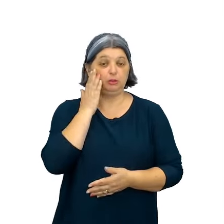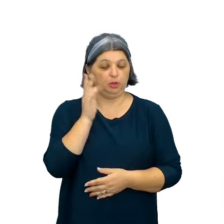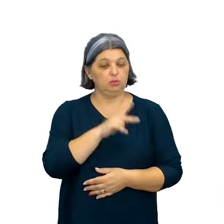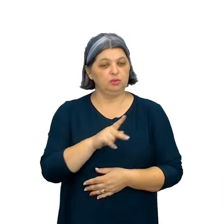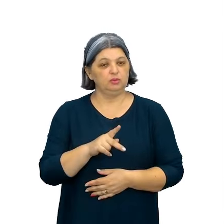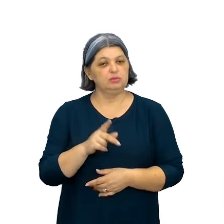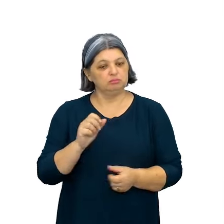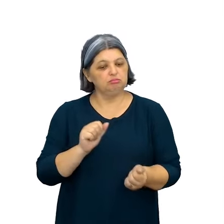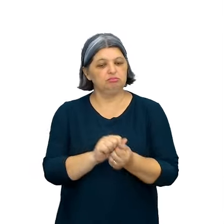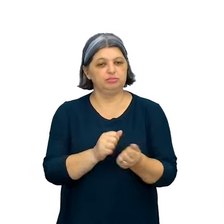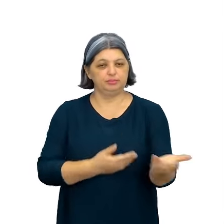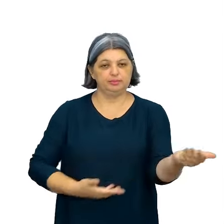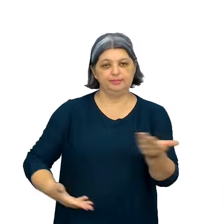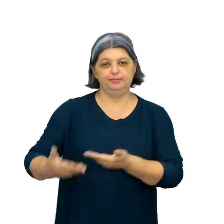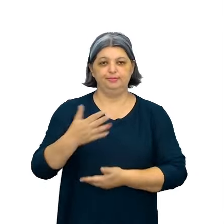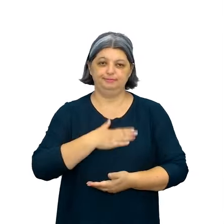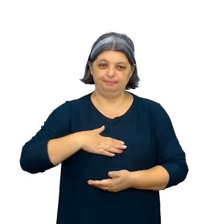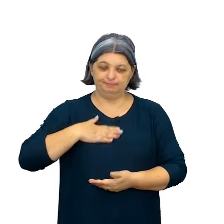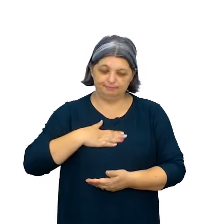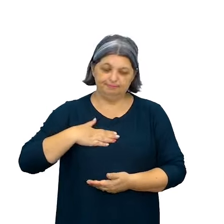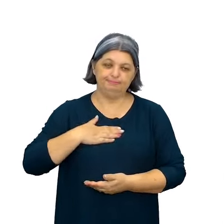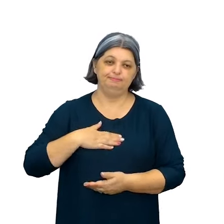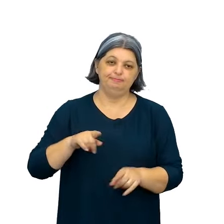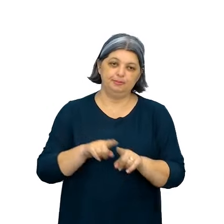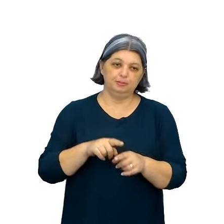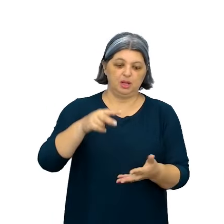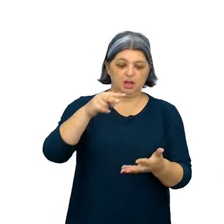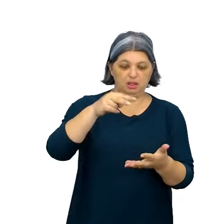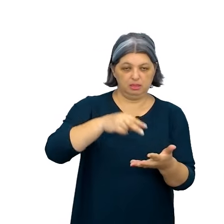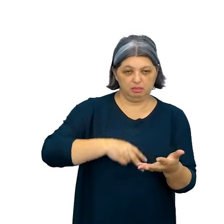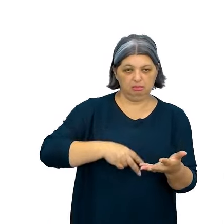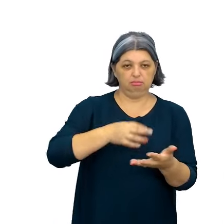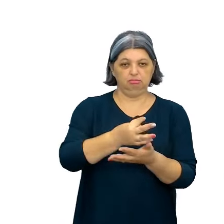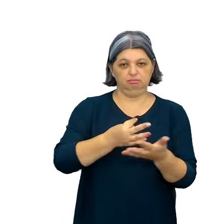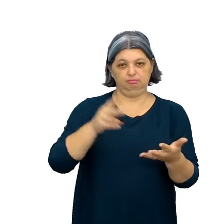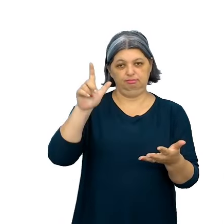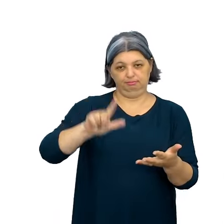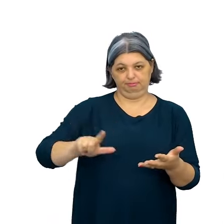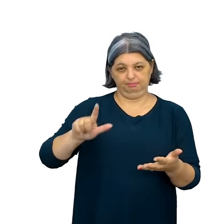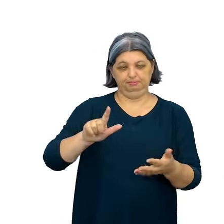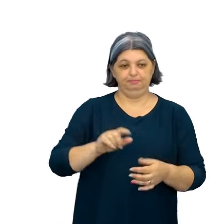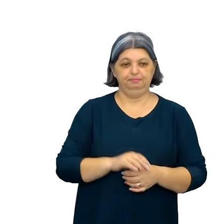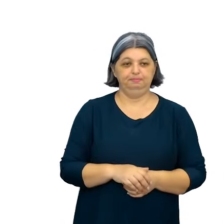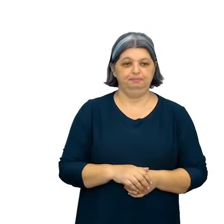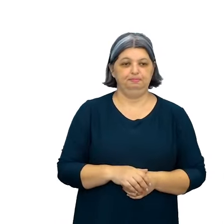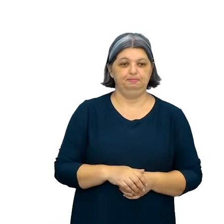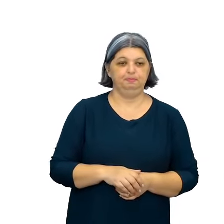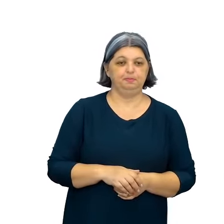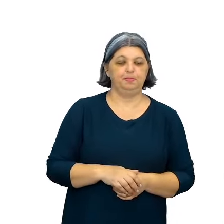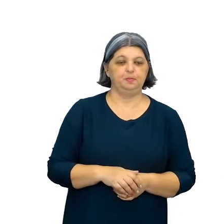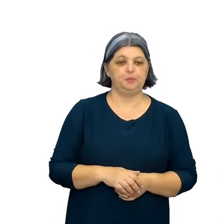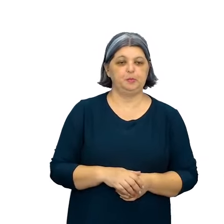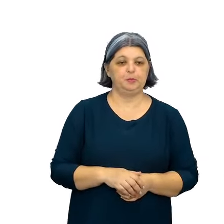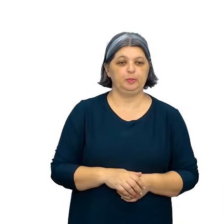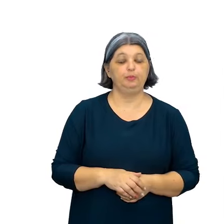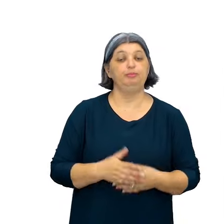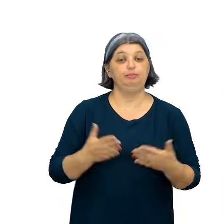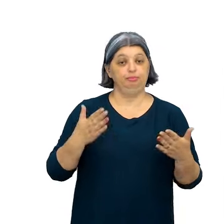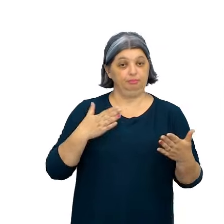também compartilha, gosta e aprecia textos literários, né? Tá? Então, a